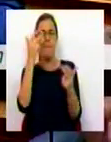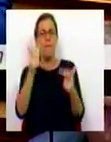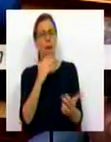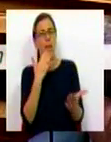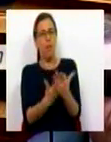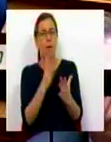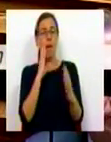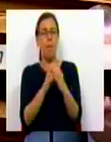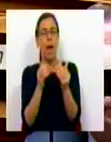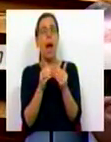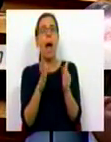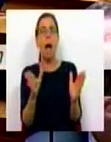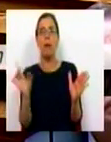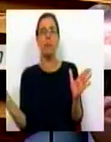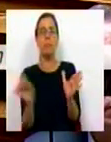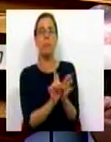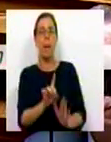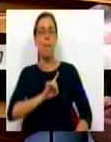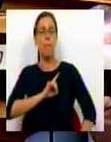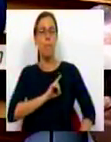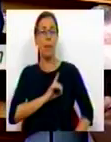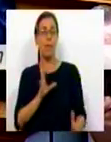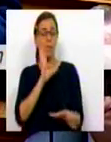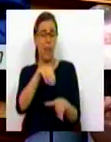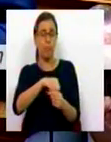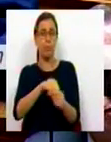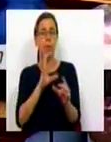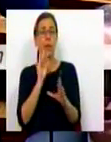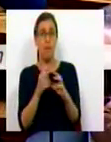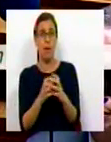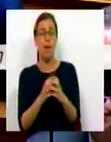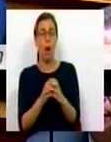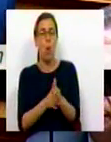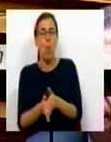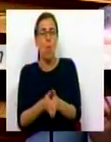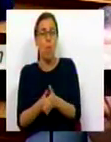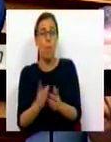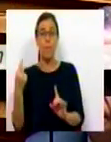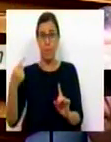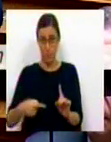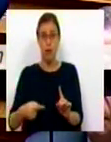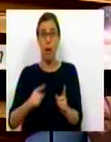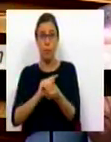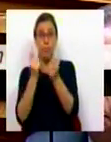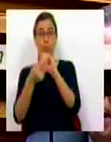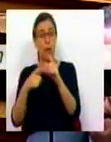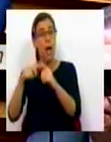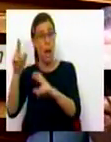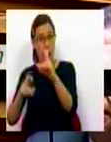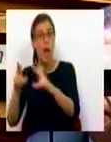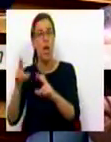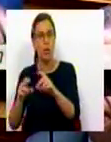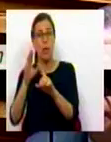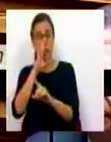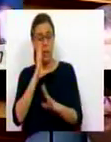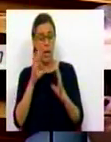a Caixa, abrir a porta para a entrada de privados na Caixa Geral de Depósitos, aproveitando as obrigações convertidas em ações, porque